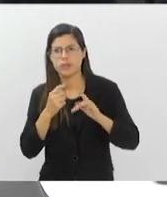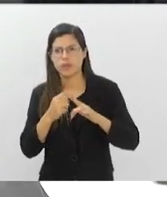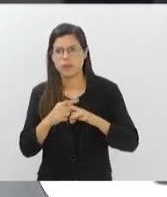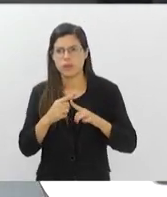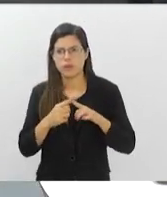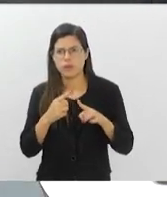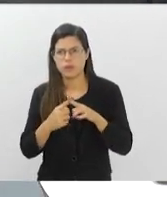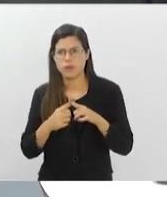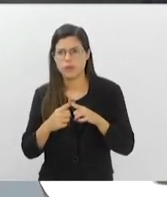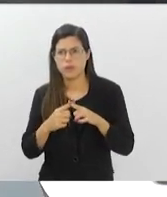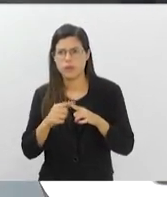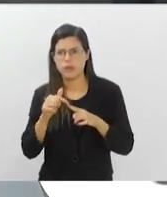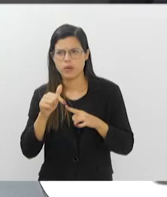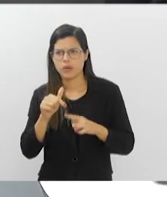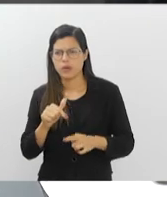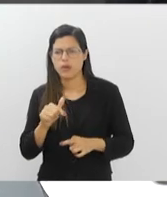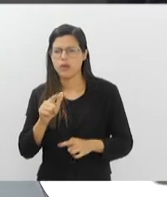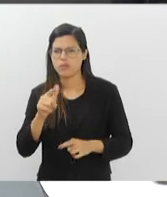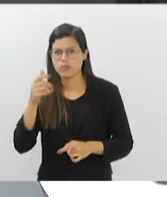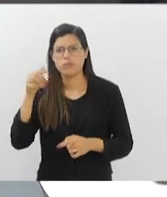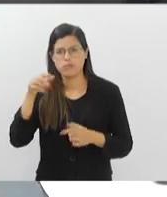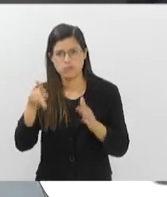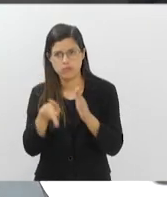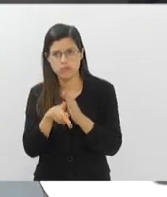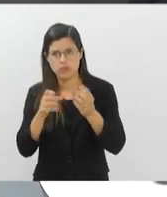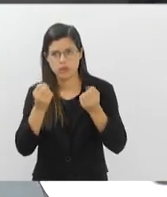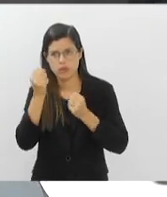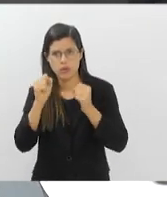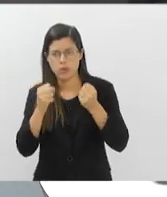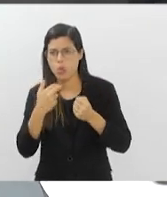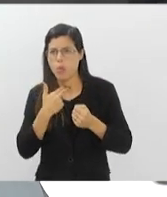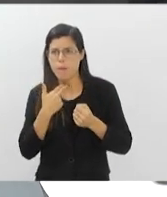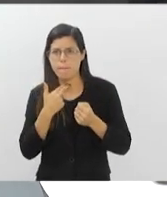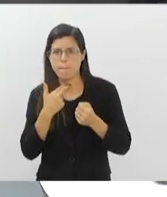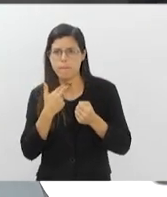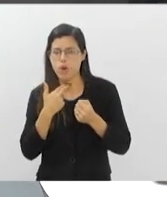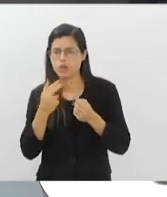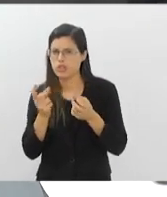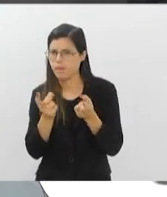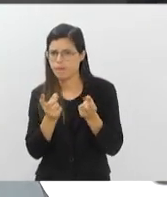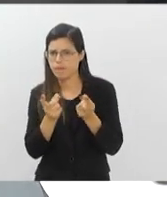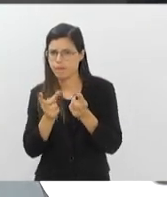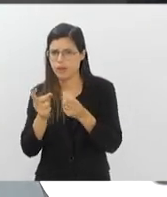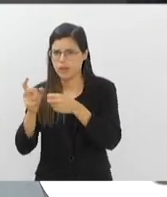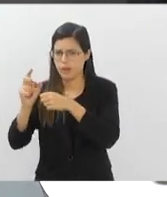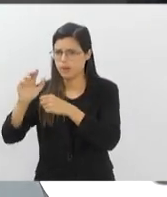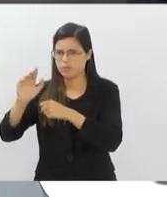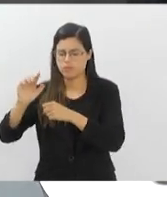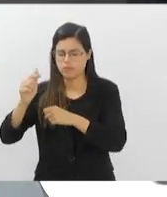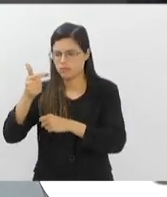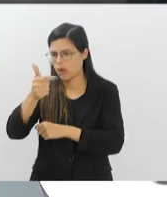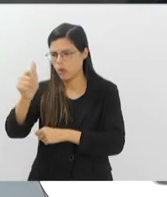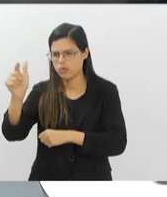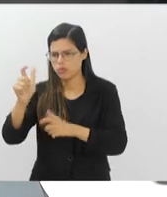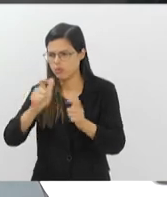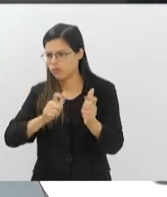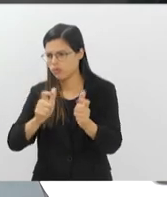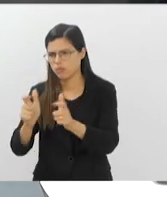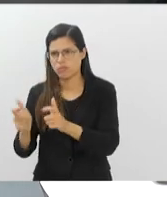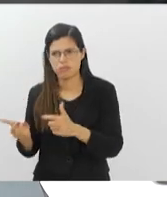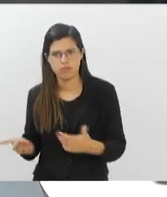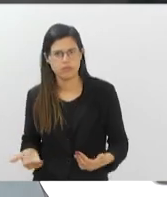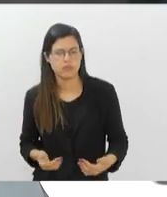é exportado cortado, né? Porque em pé não pode exportar. Né? E este gado, ele